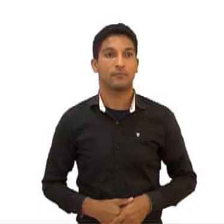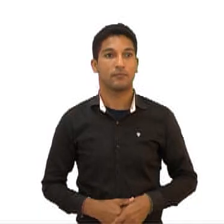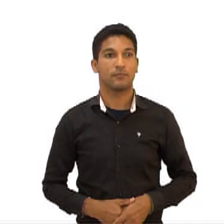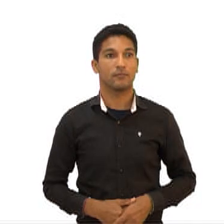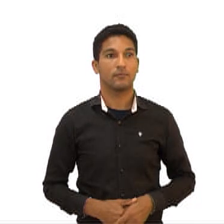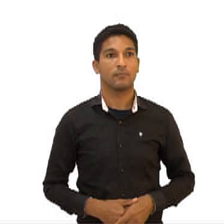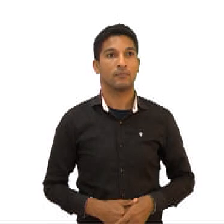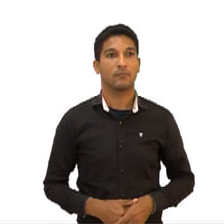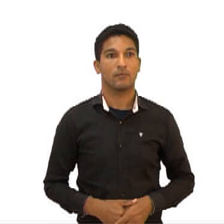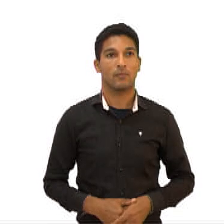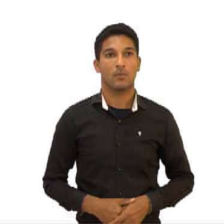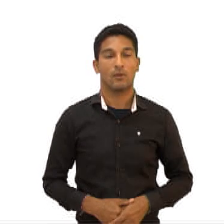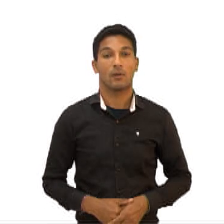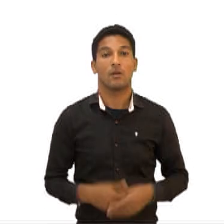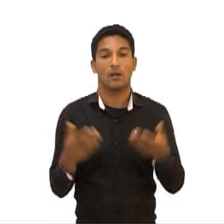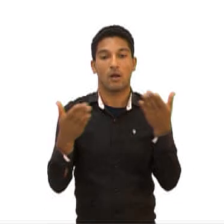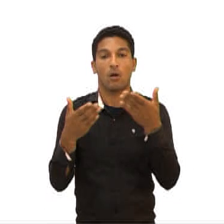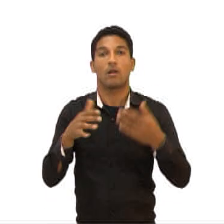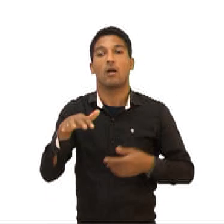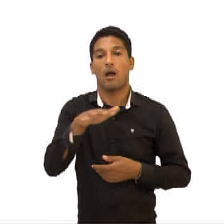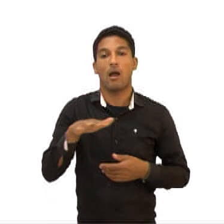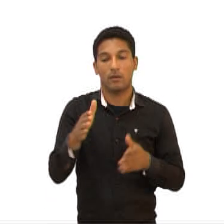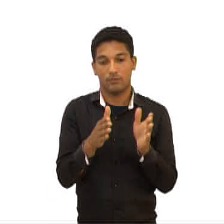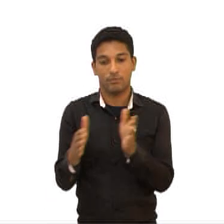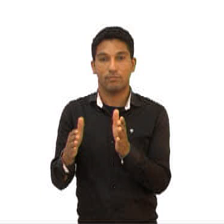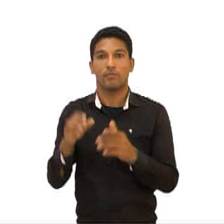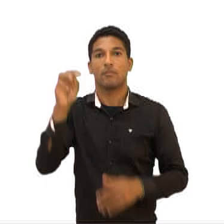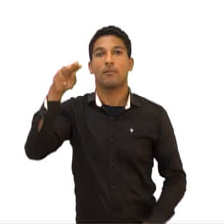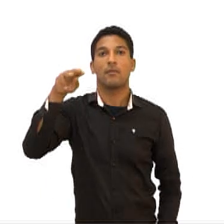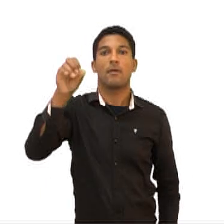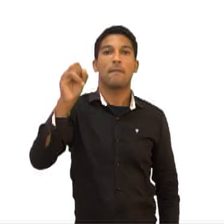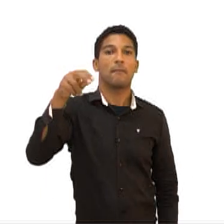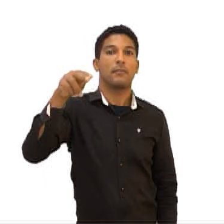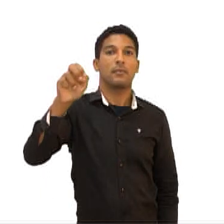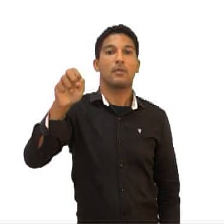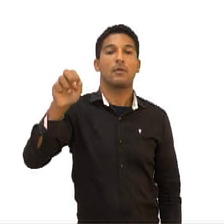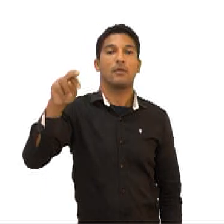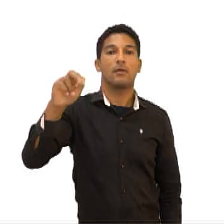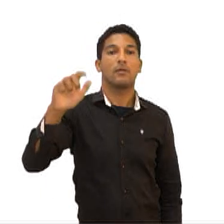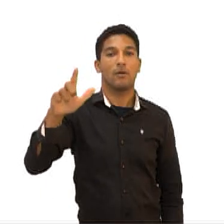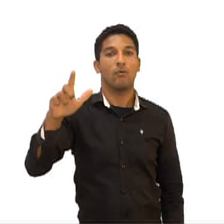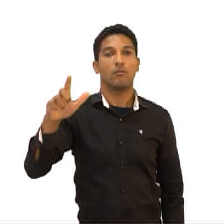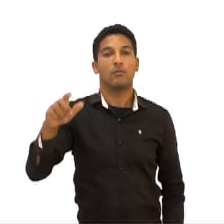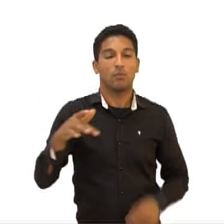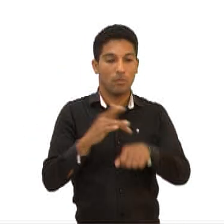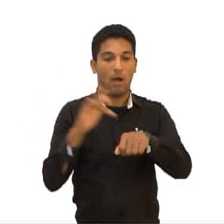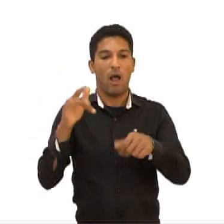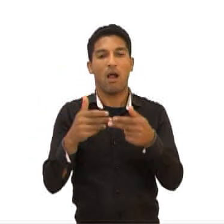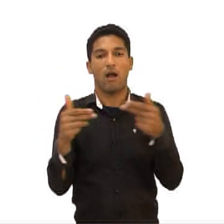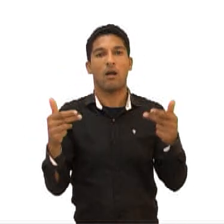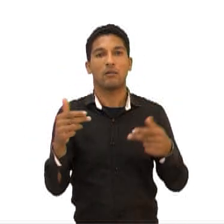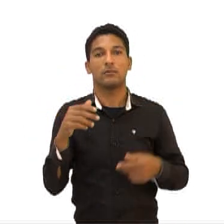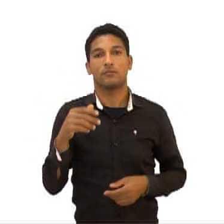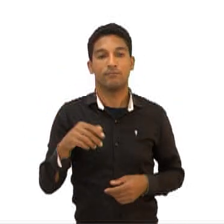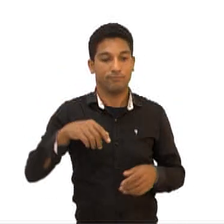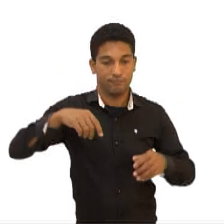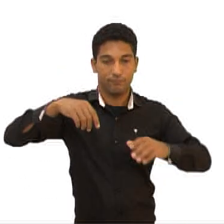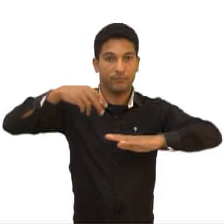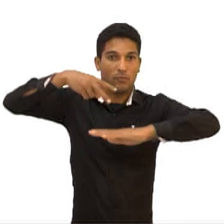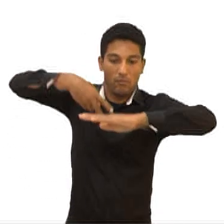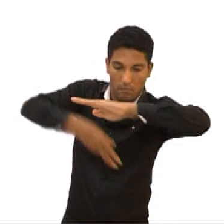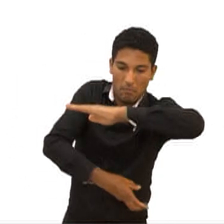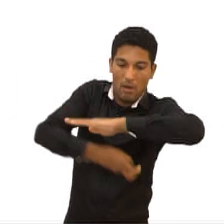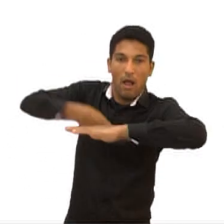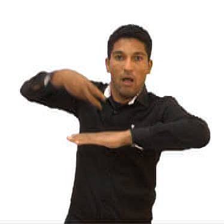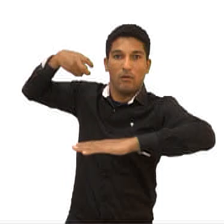Um pouquinho, o setor mineral é concentrado em poucos países, as extrações minerais, né, temos a Ásia Central, o Oriente Médio, que